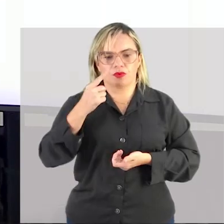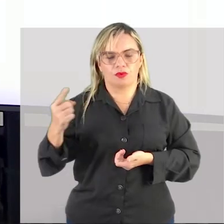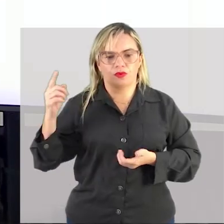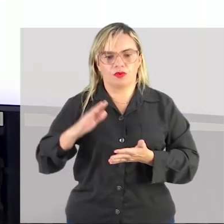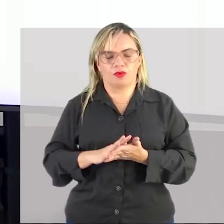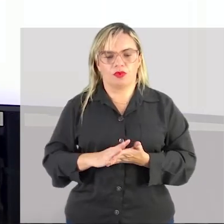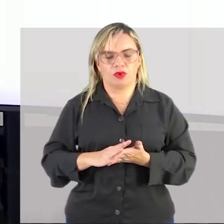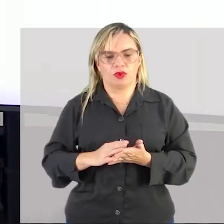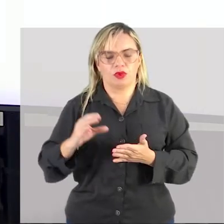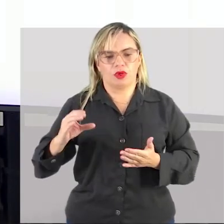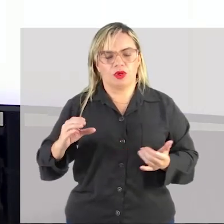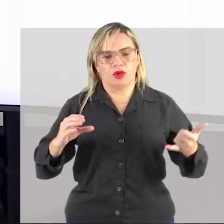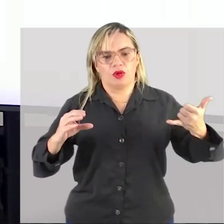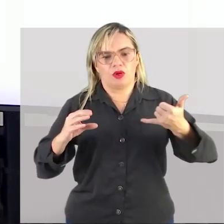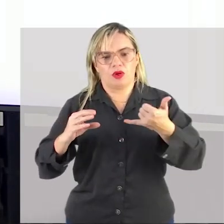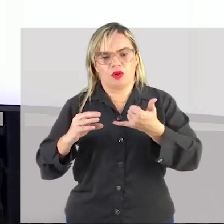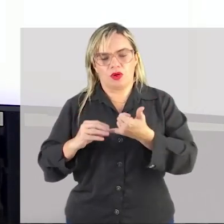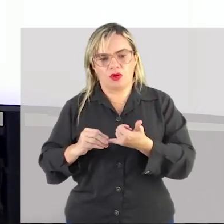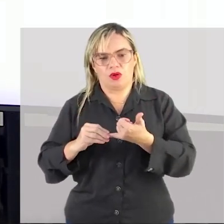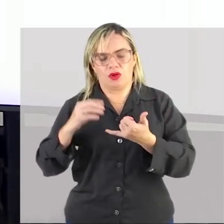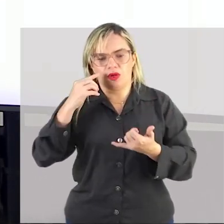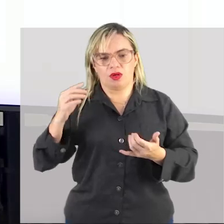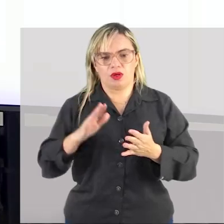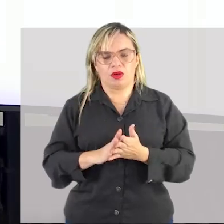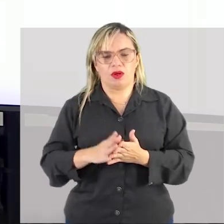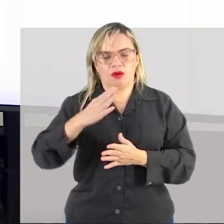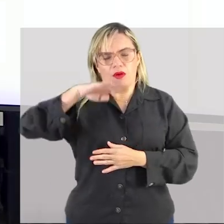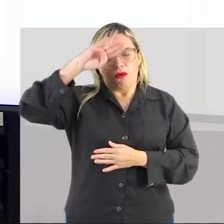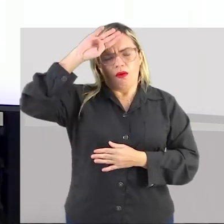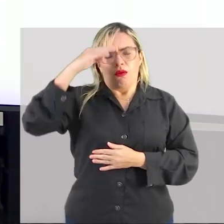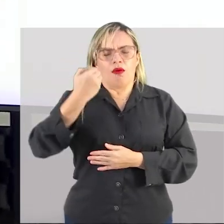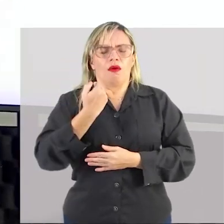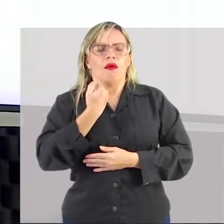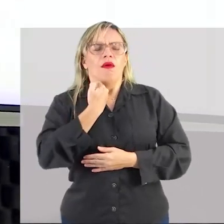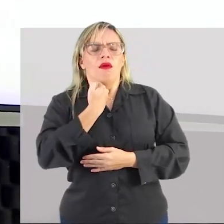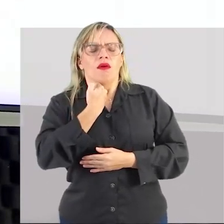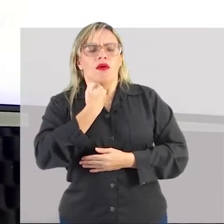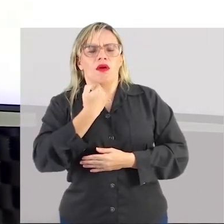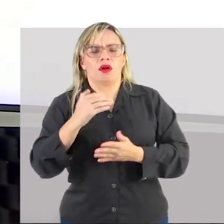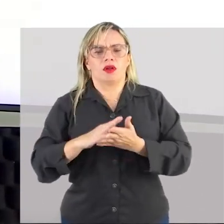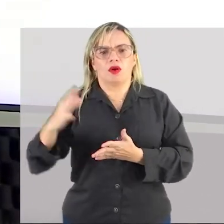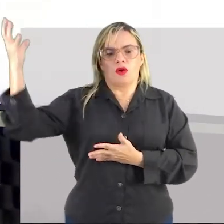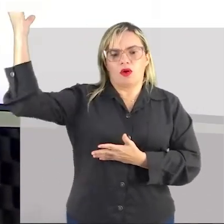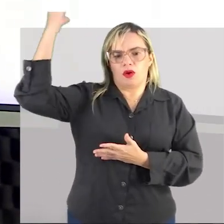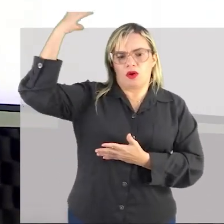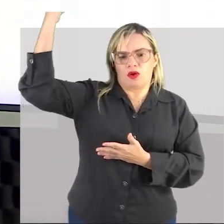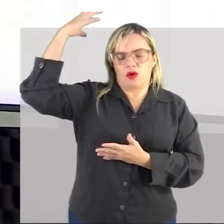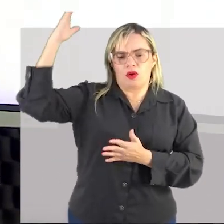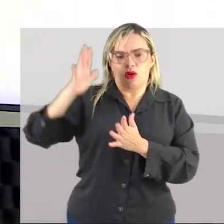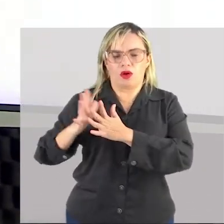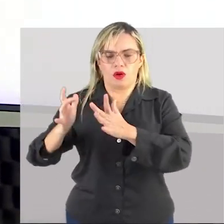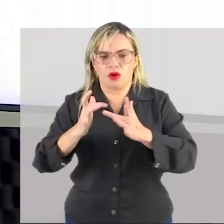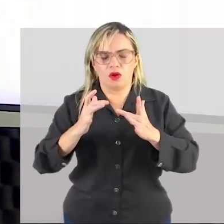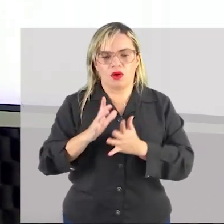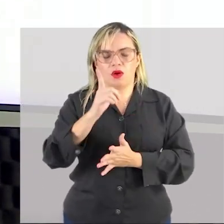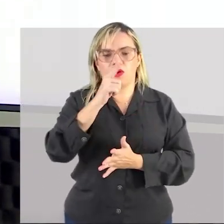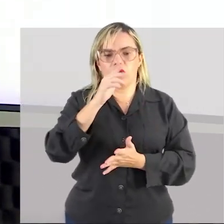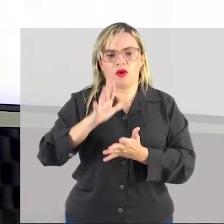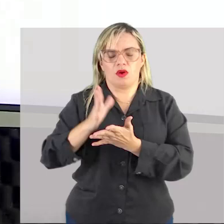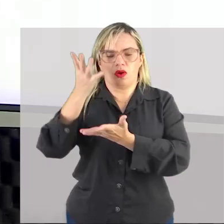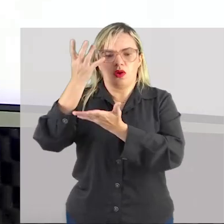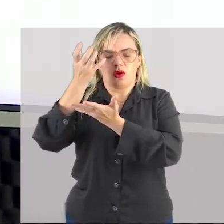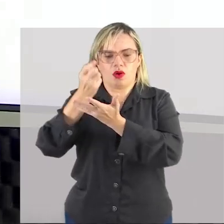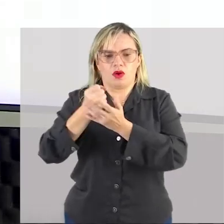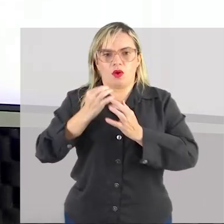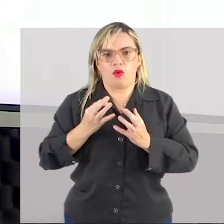alta, toma um banho. Já te mandaram tomar um banho quando tá com a febre alta? Por quê? Porque a água, em contato com o teu corpo, absorve